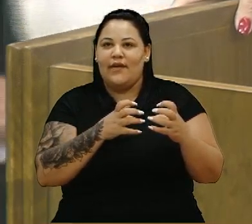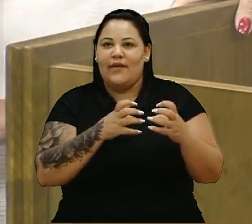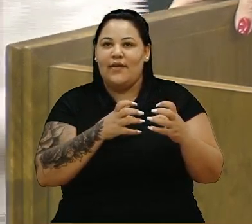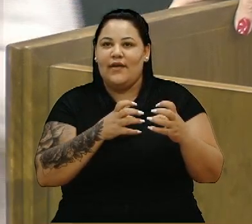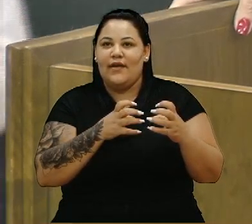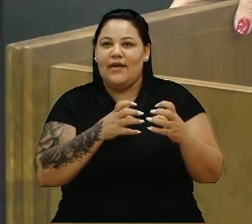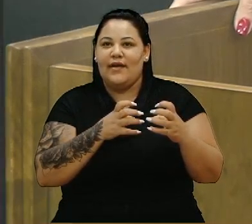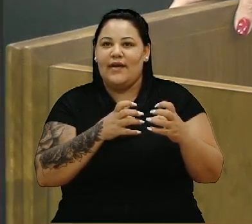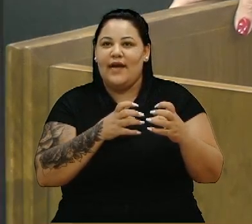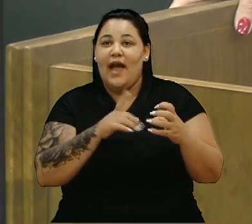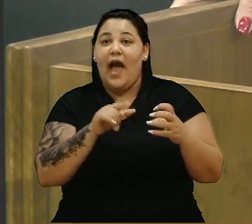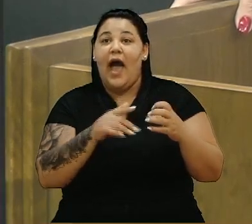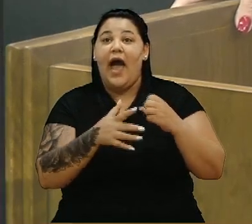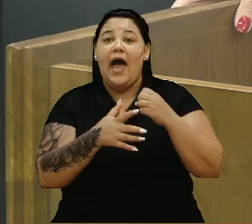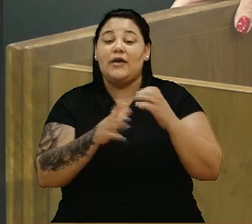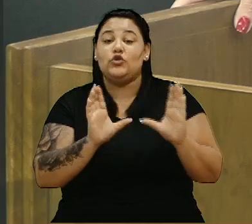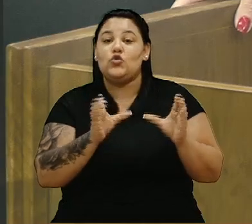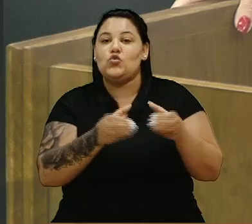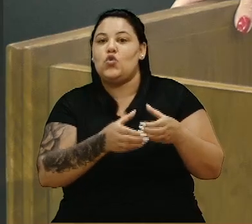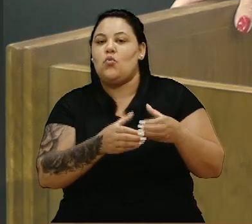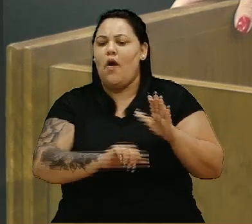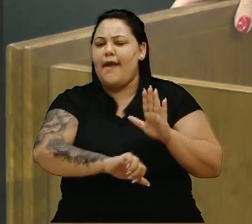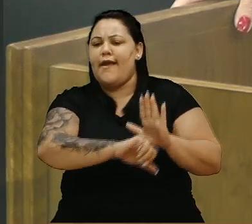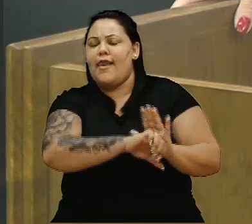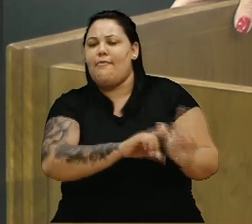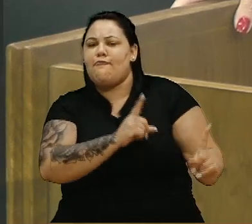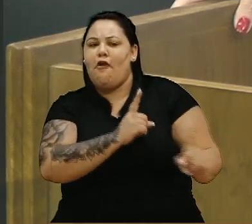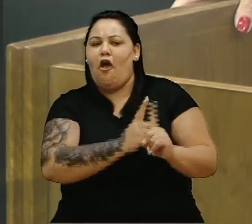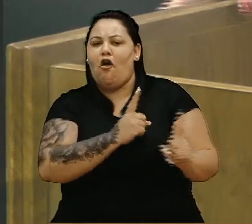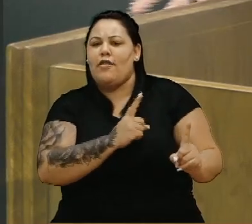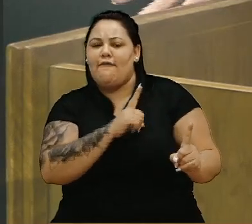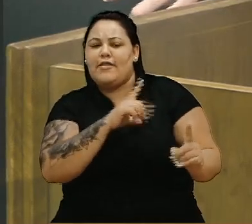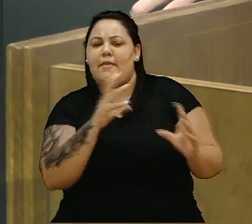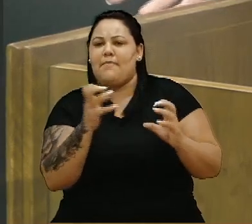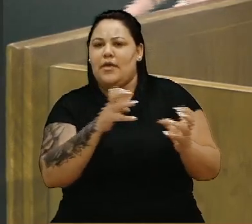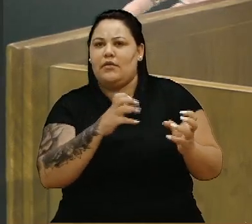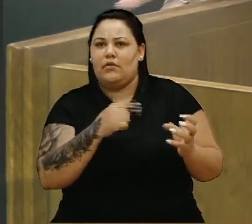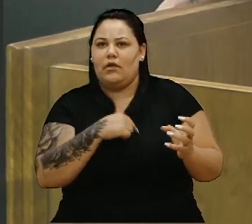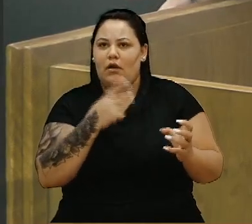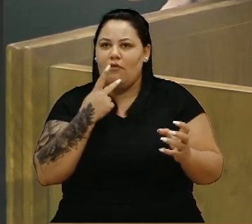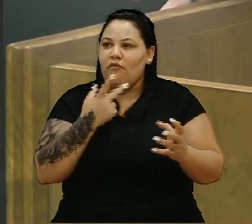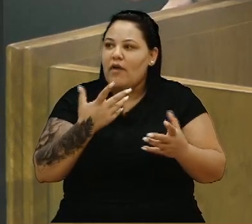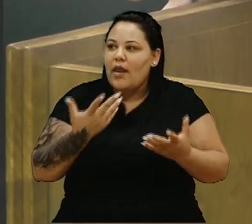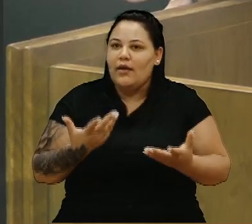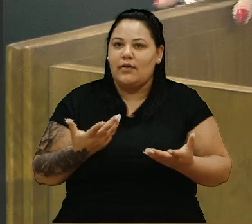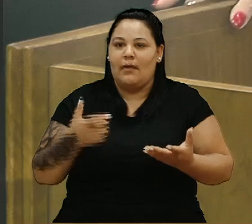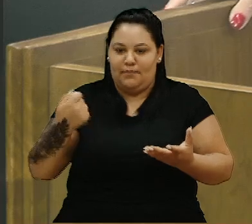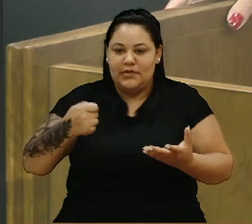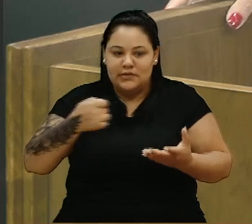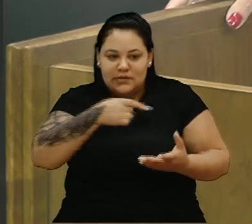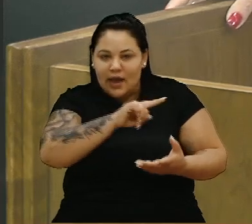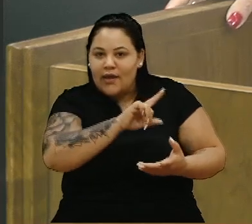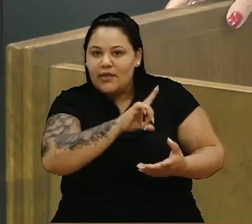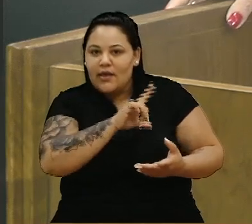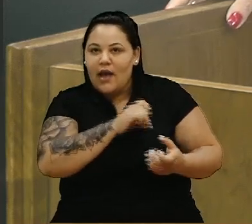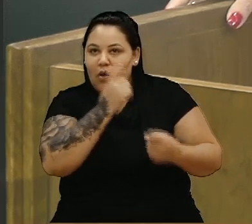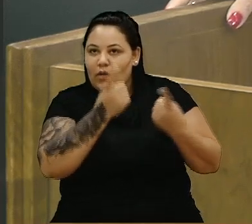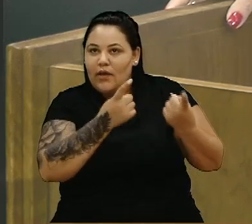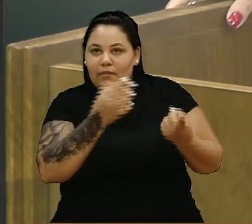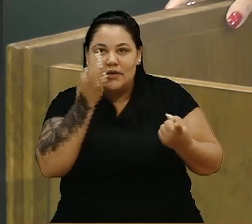agora não é mais gangue, as facções vão se encontrar. E eu disse: mas aí é que tem que ir, né? Porque